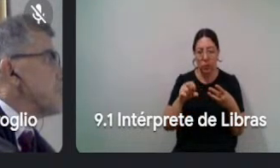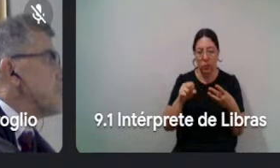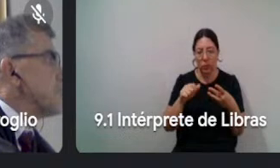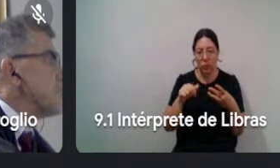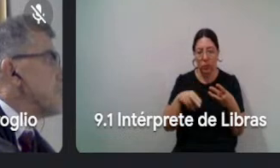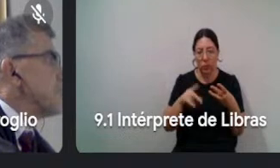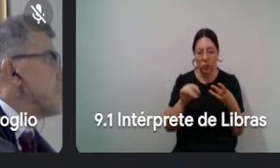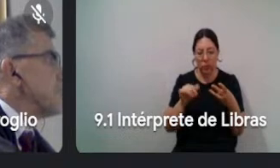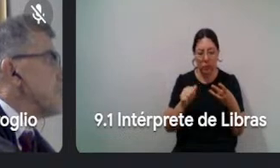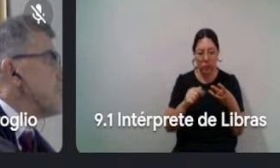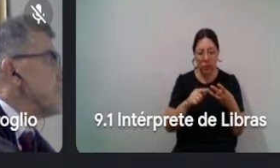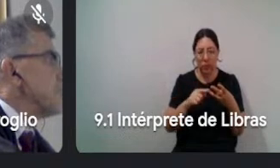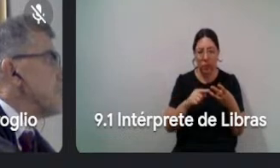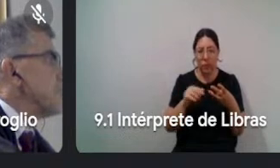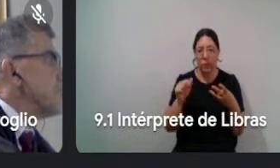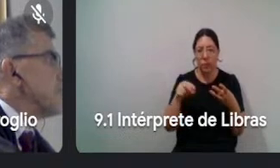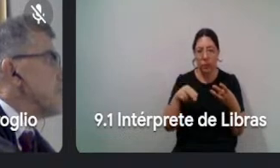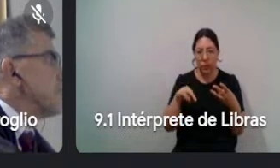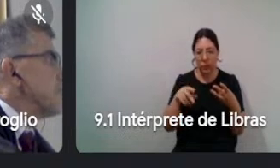Broglio.